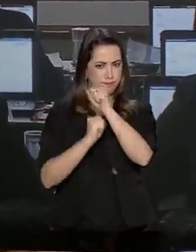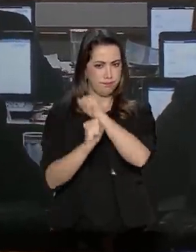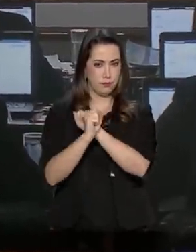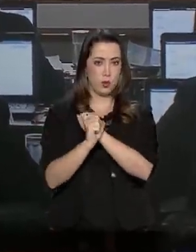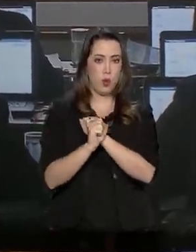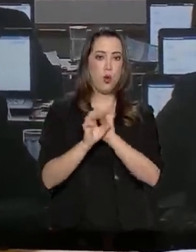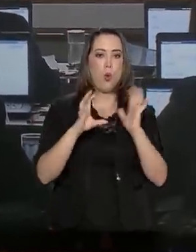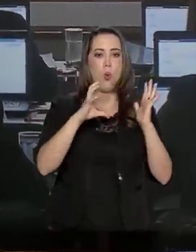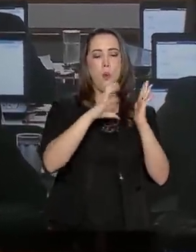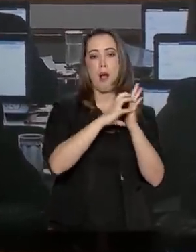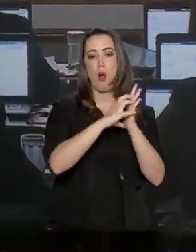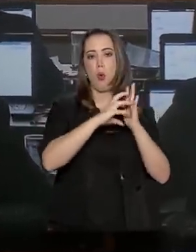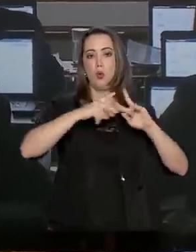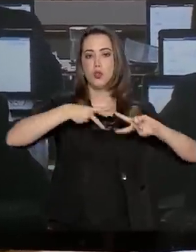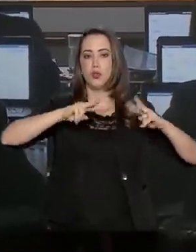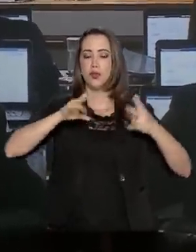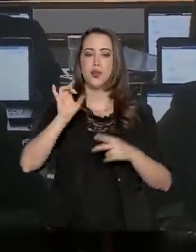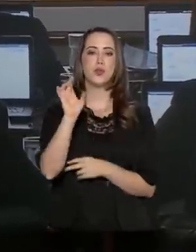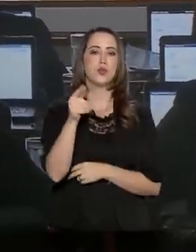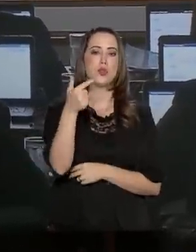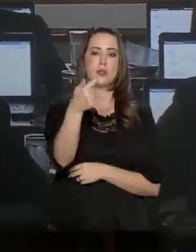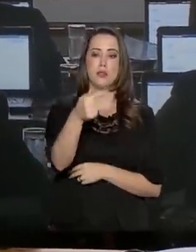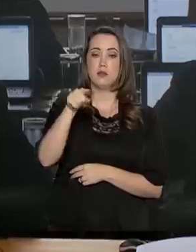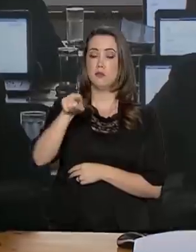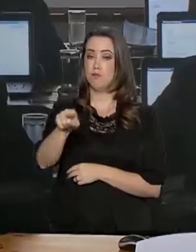banco genético tinha apenas